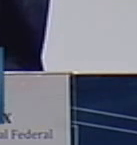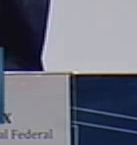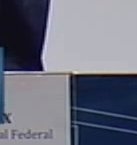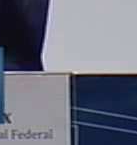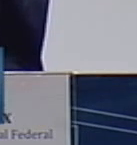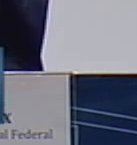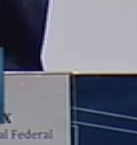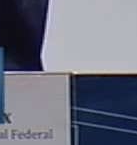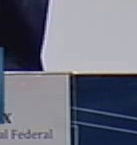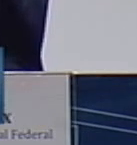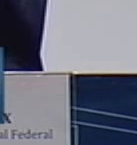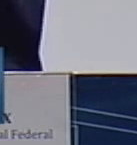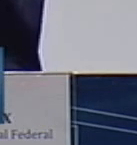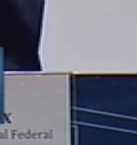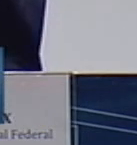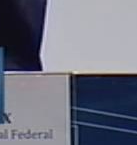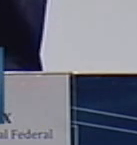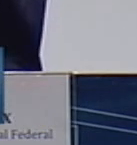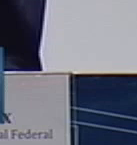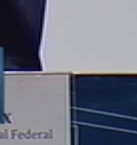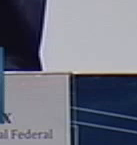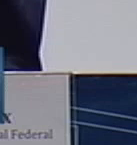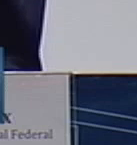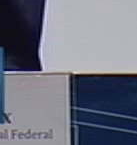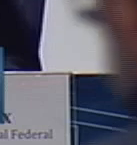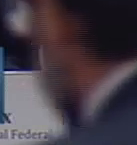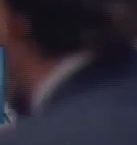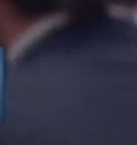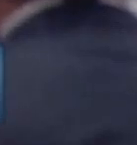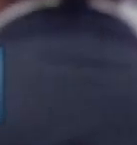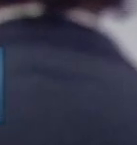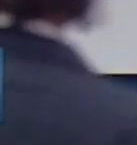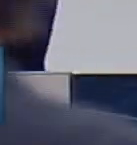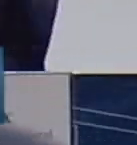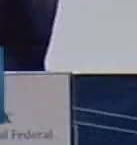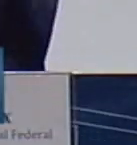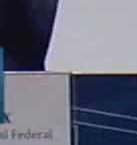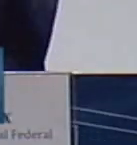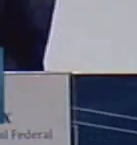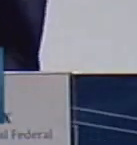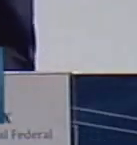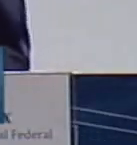Barreto todo cinematográfico conhecido de todos nós